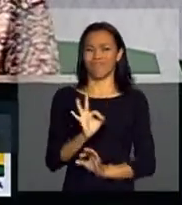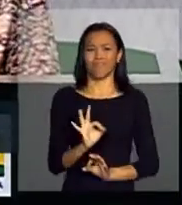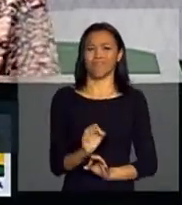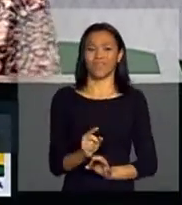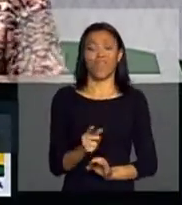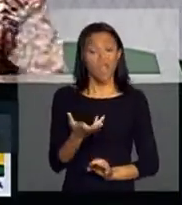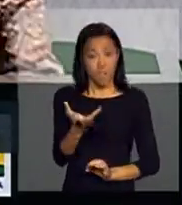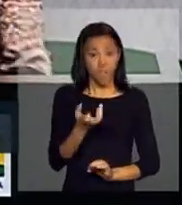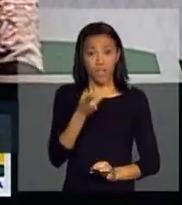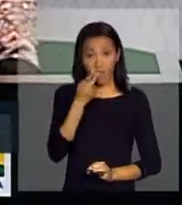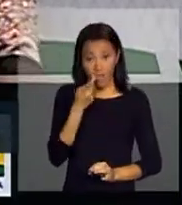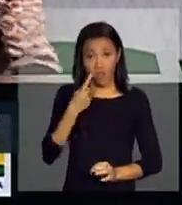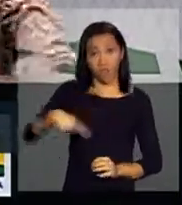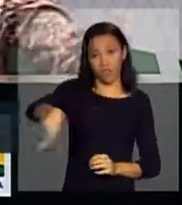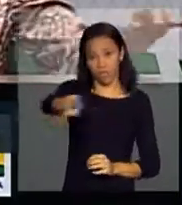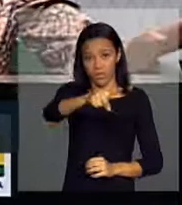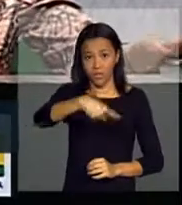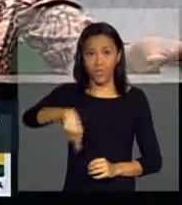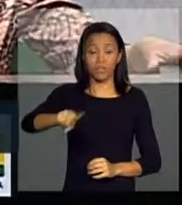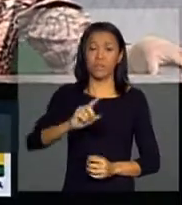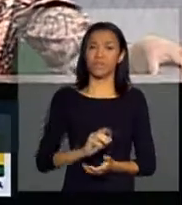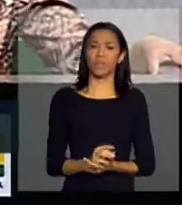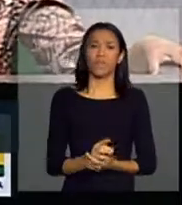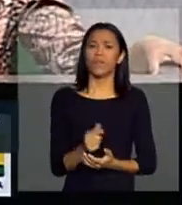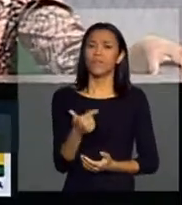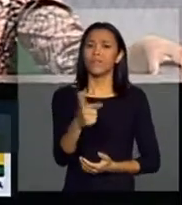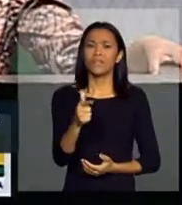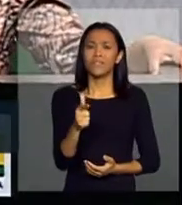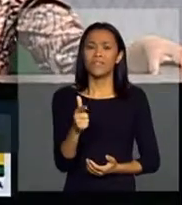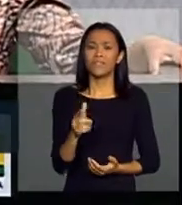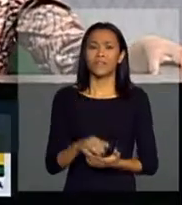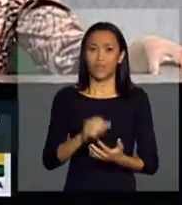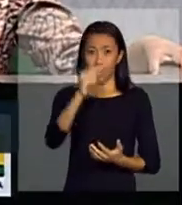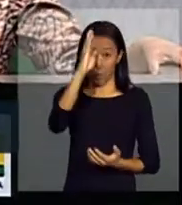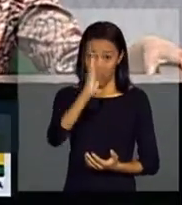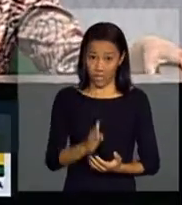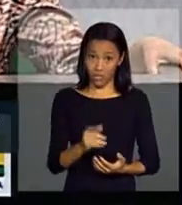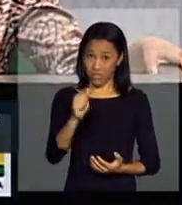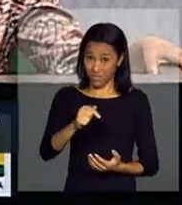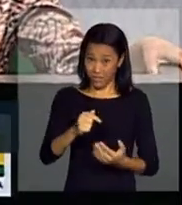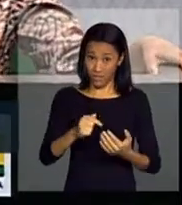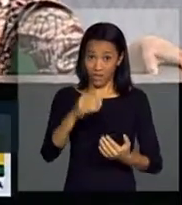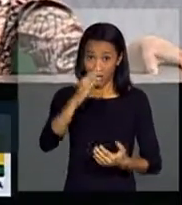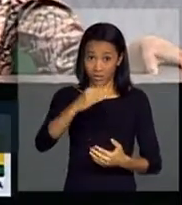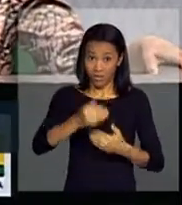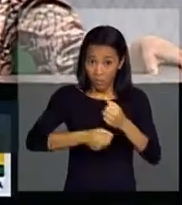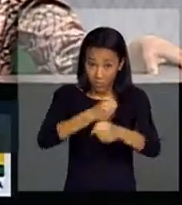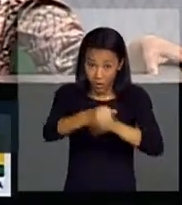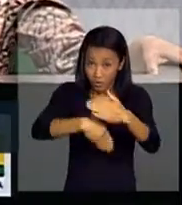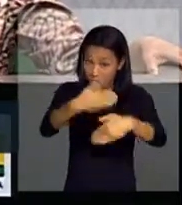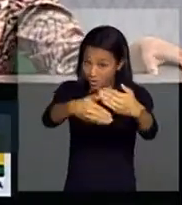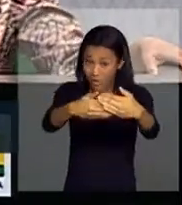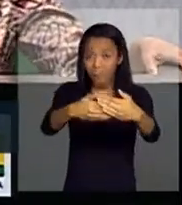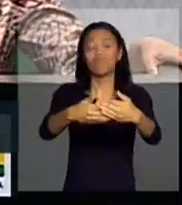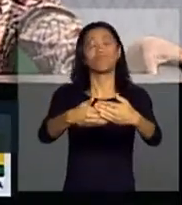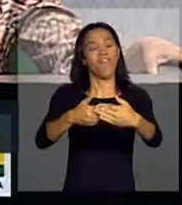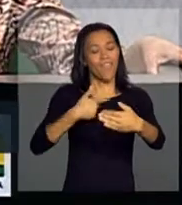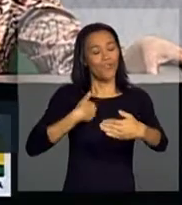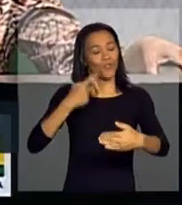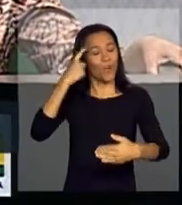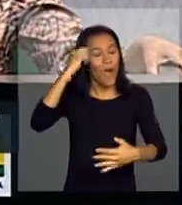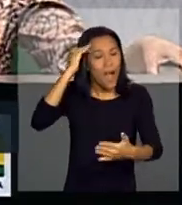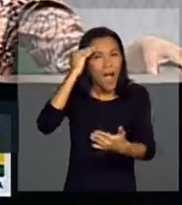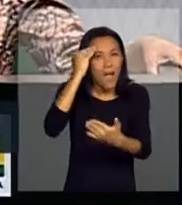eu queria dizer para vocês que não há a menor hipótese do Brasil esse ano não crescer eu estou otimista